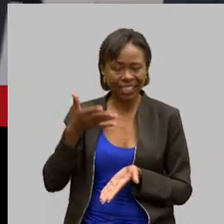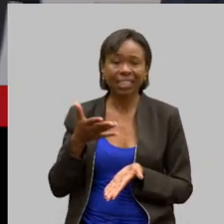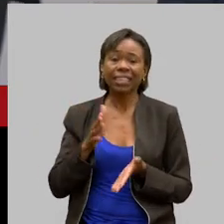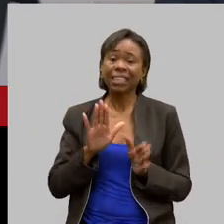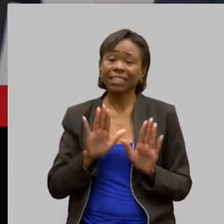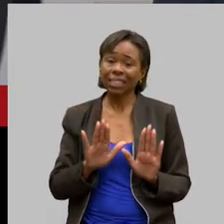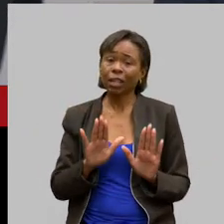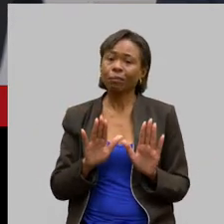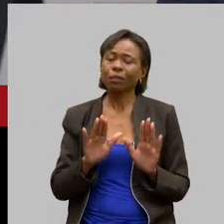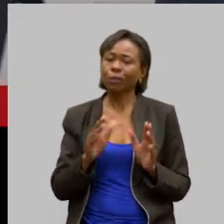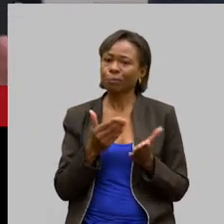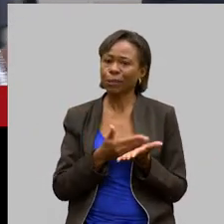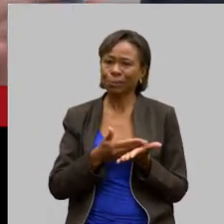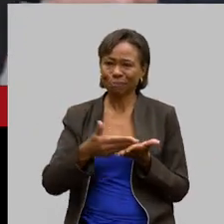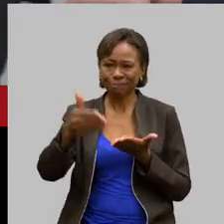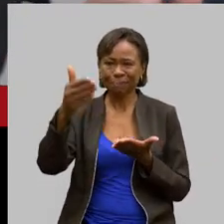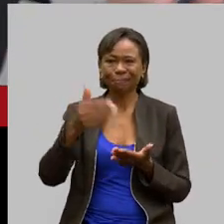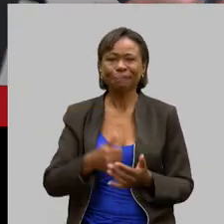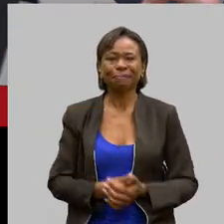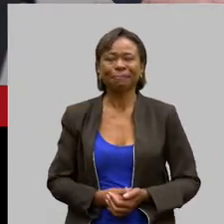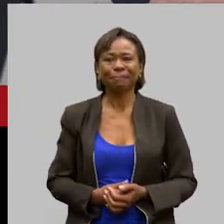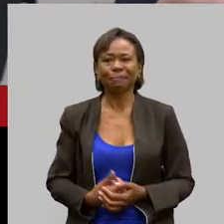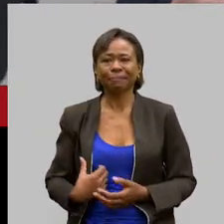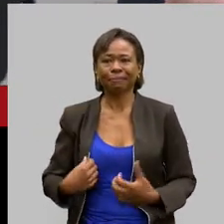problematizar o debate pois não Tom